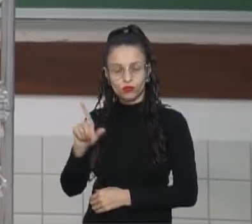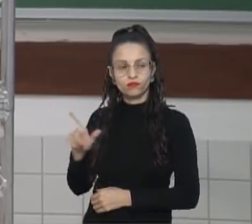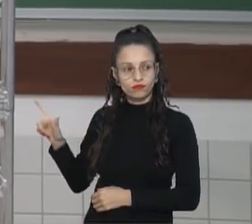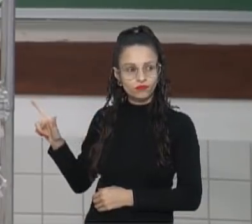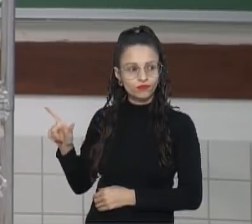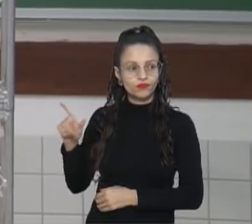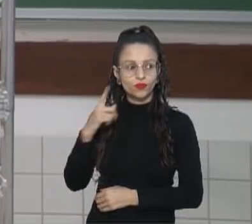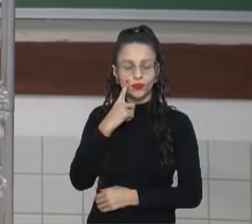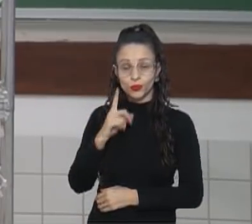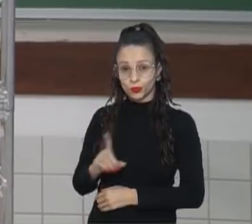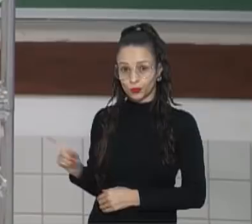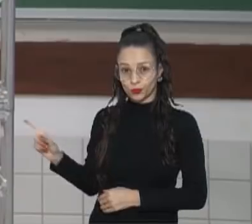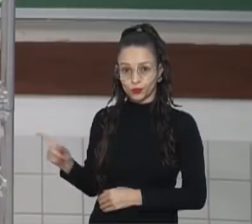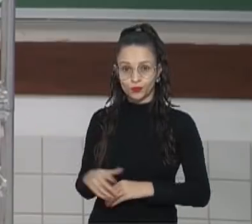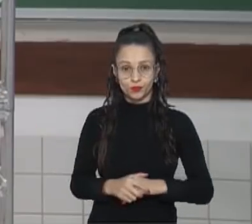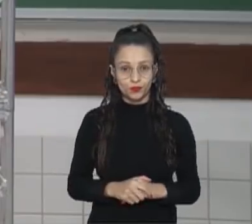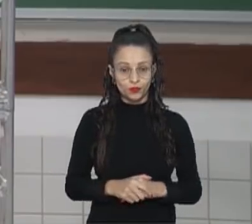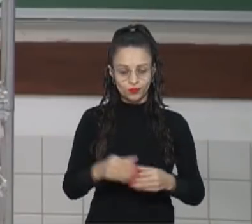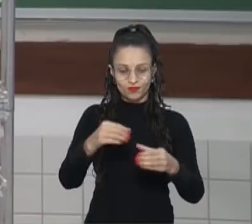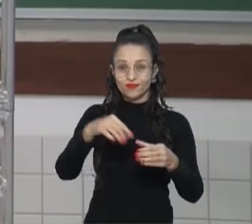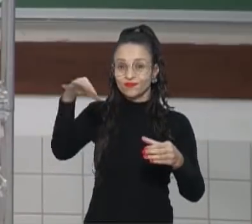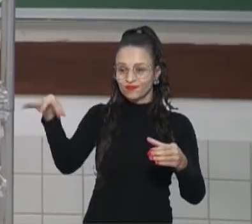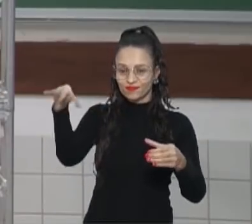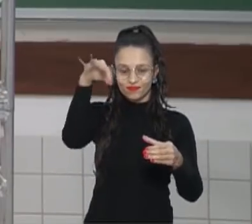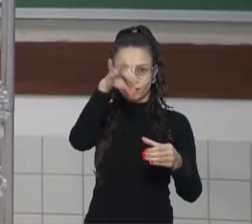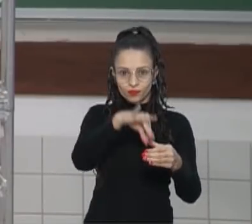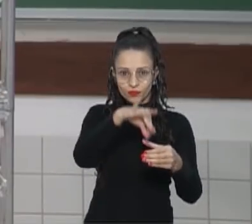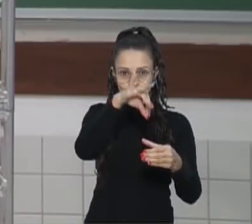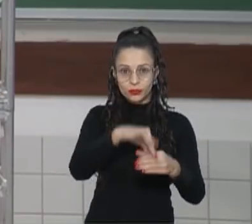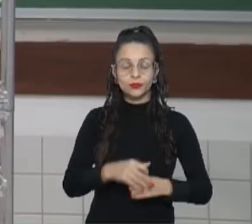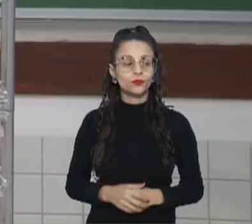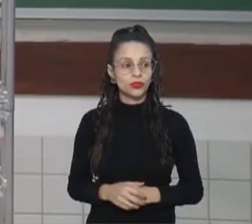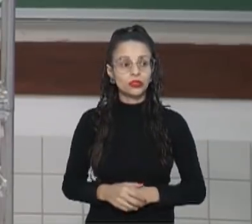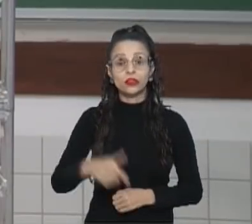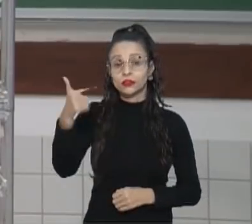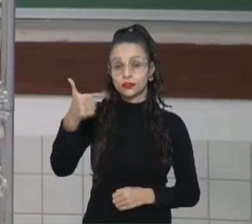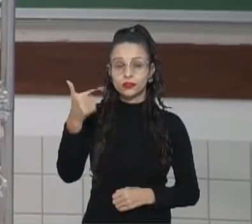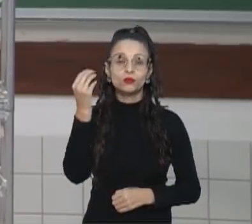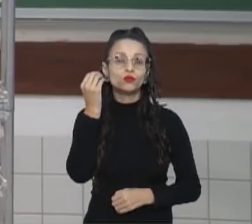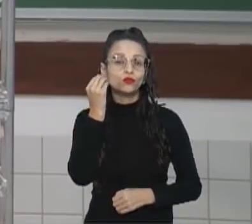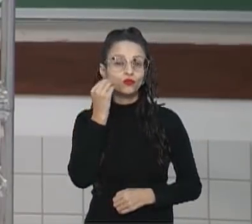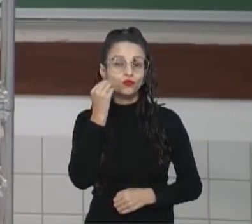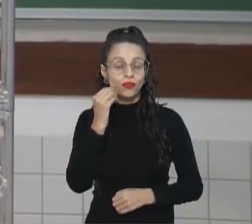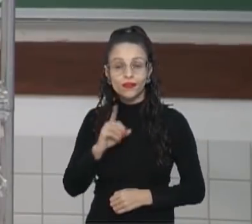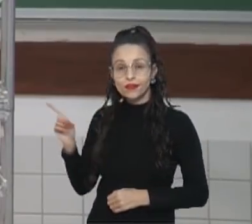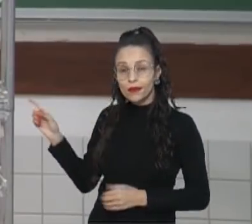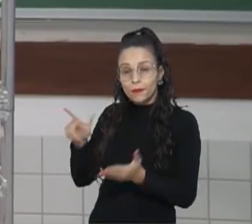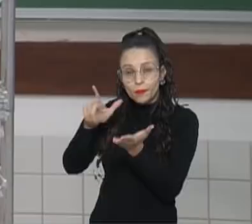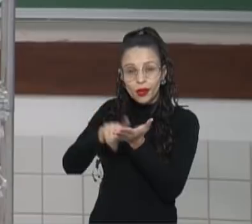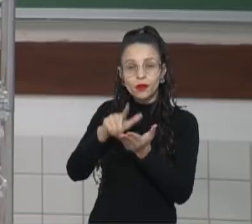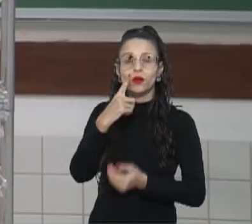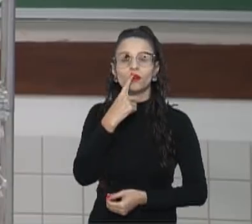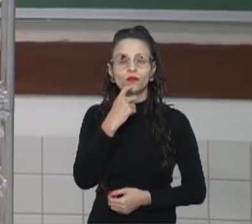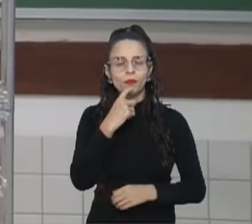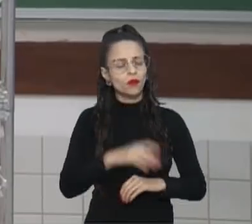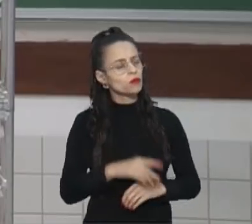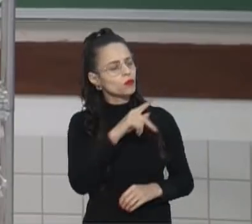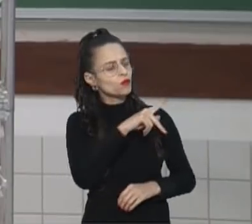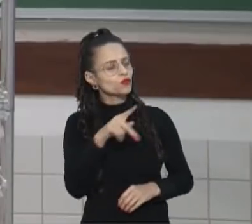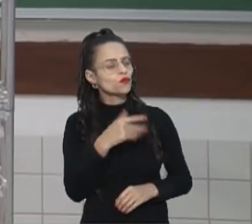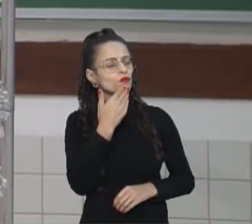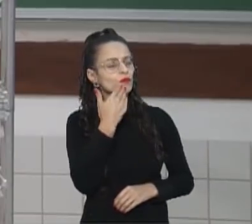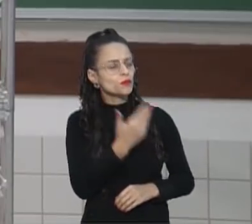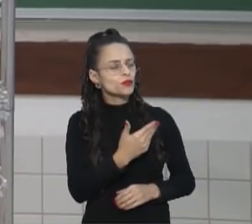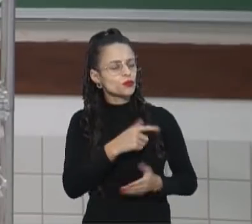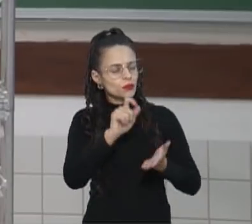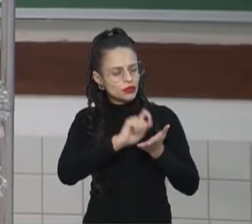das fitas e mergulho aqui. Segundo teste, o papel de tornassol vermelho. Professor, mas você pediu para escrever